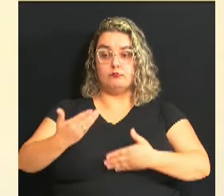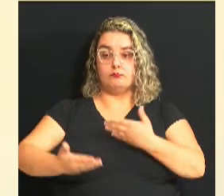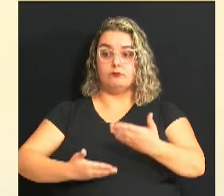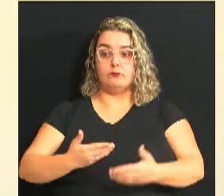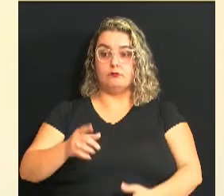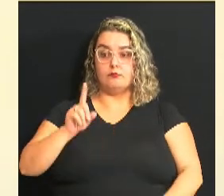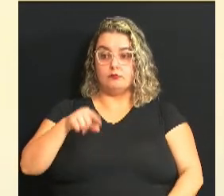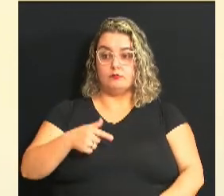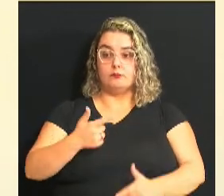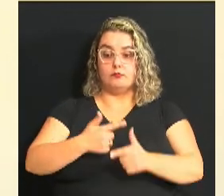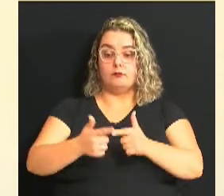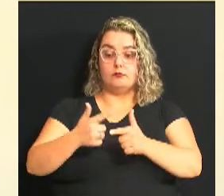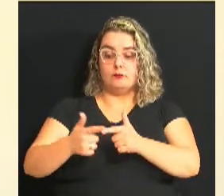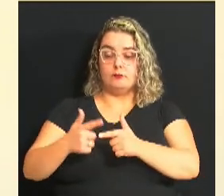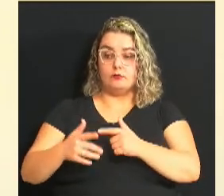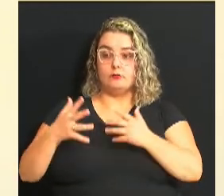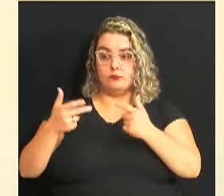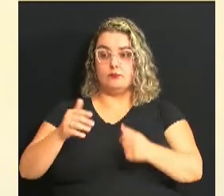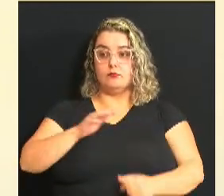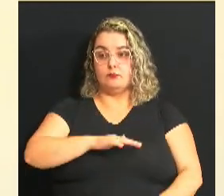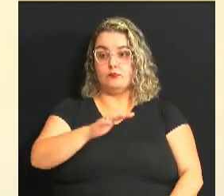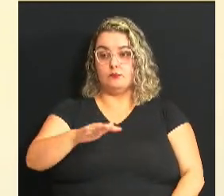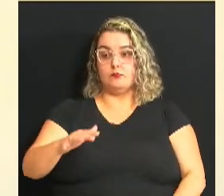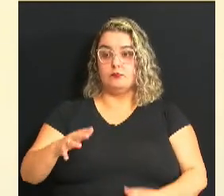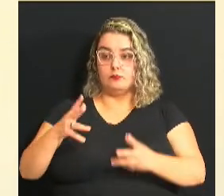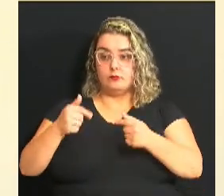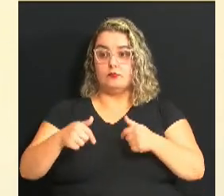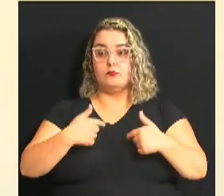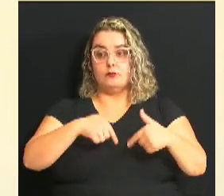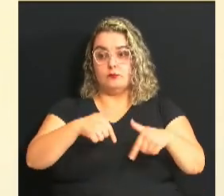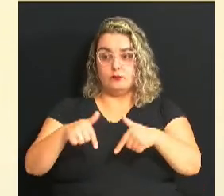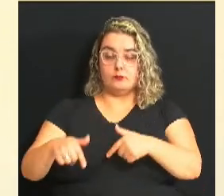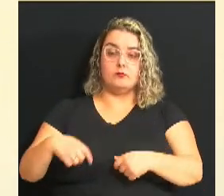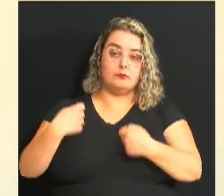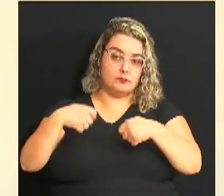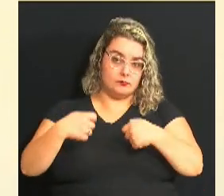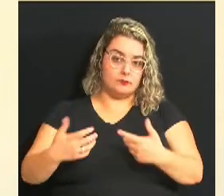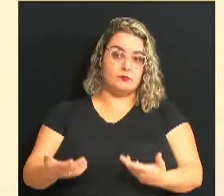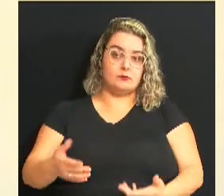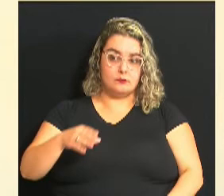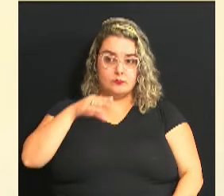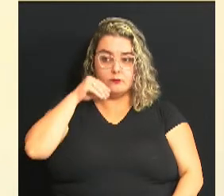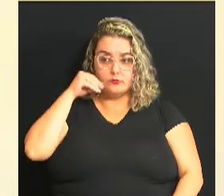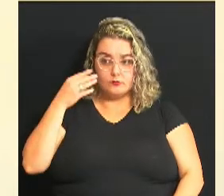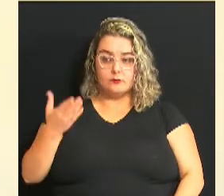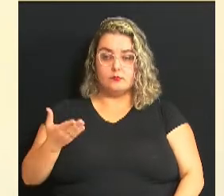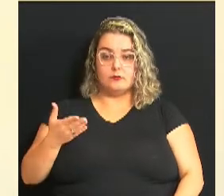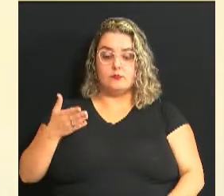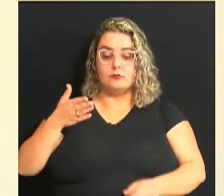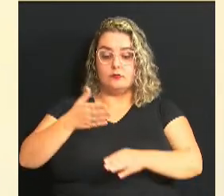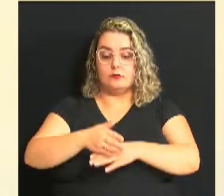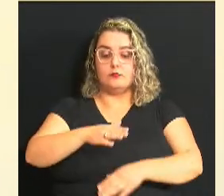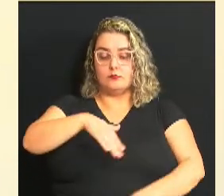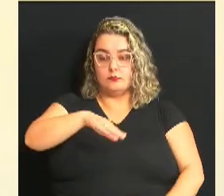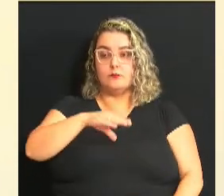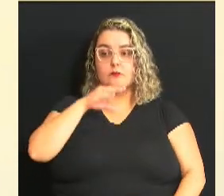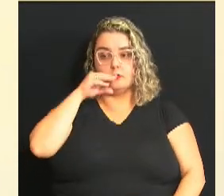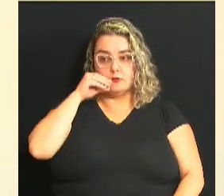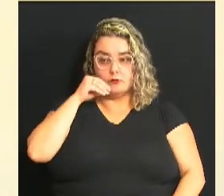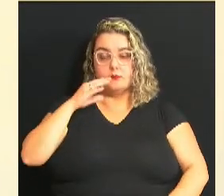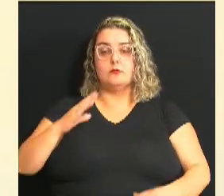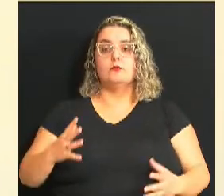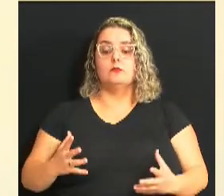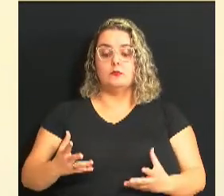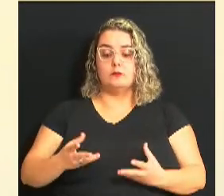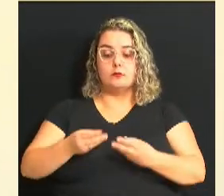em todas as áreas, todo mundo está precisando de funcionário, então a gente tem que entrar nessa disputa para que a gente possa ter funcionários qualificados